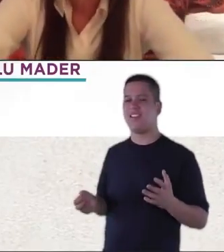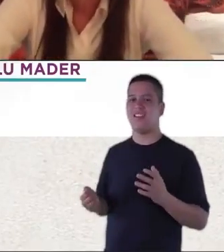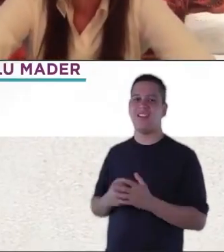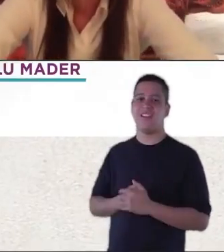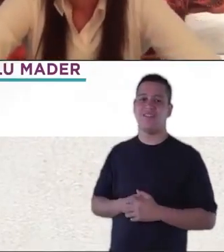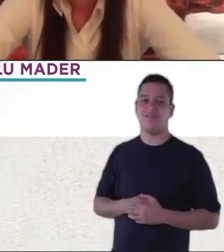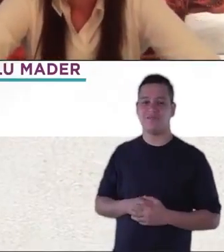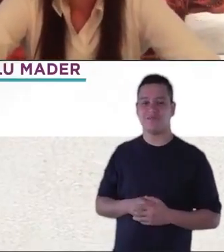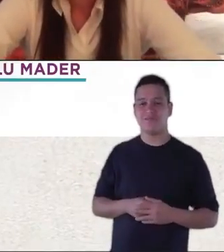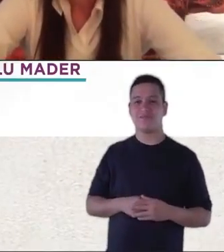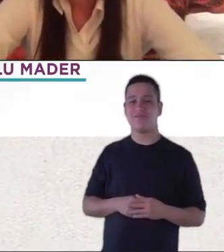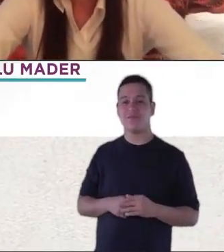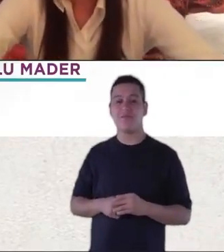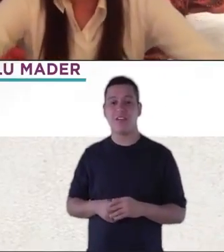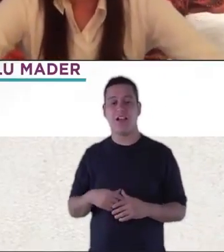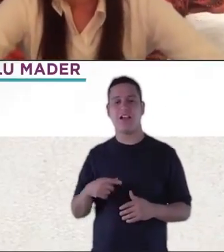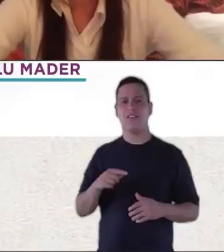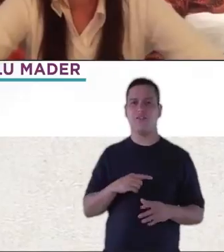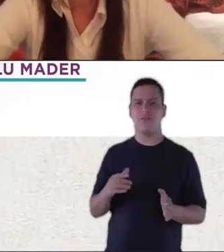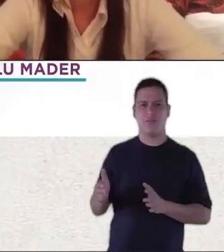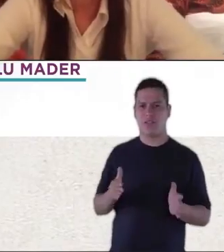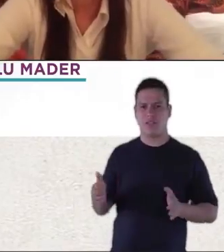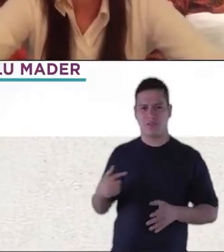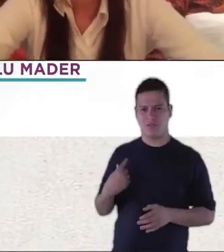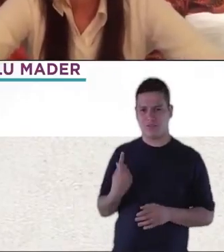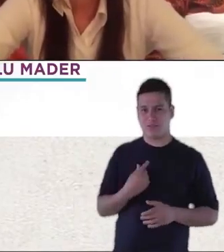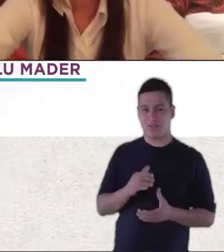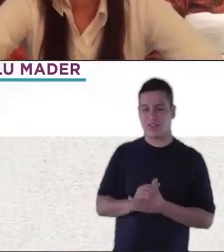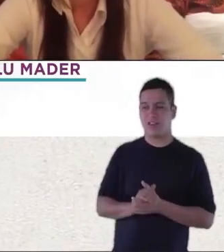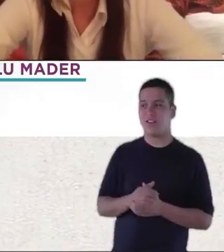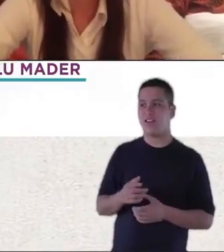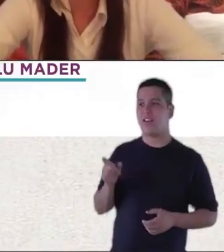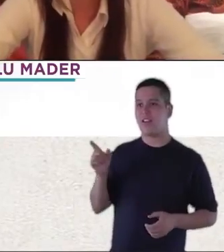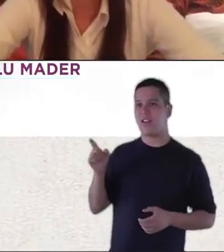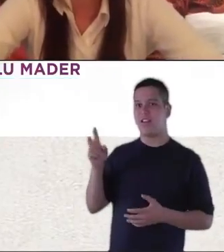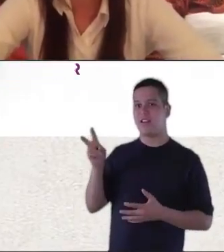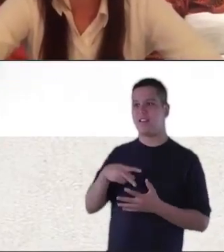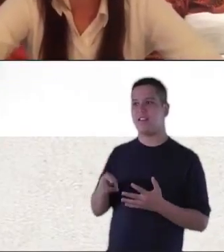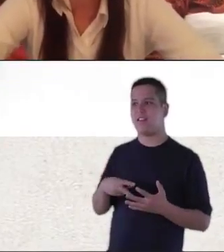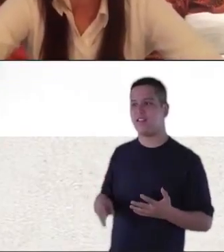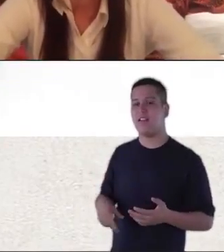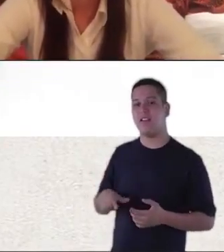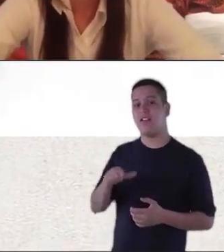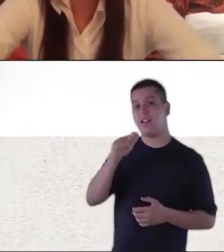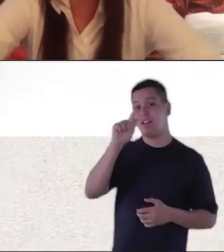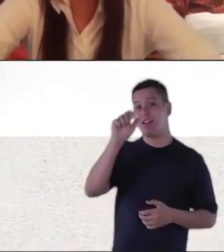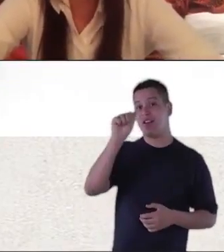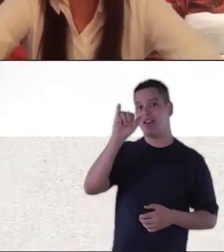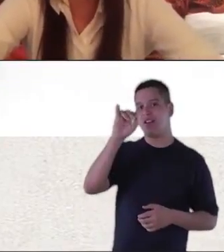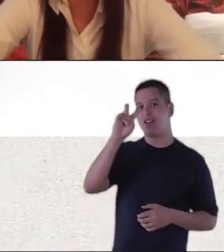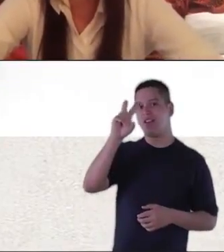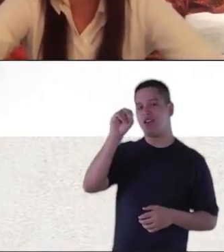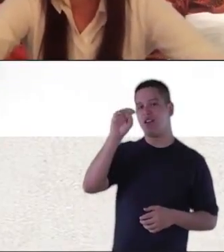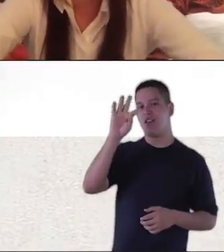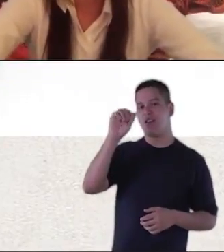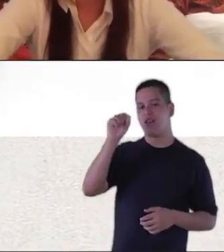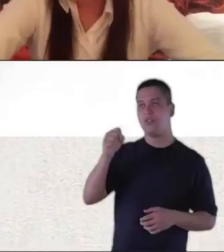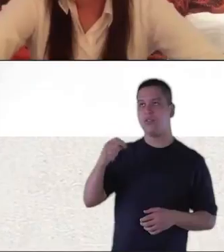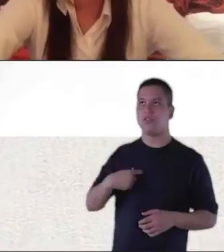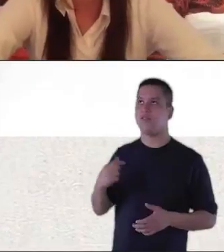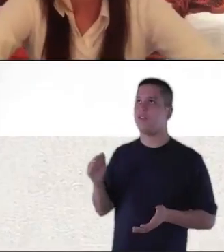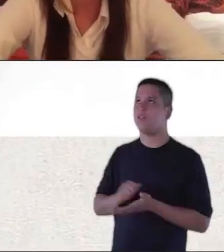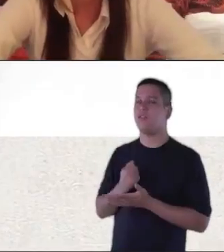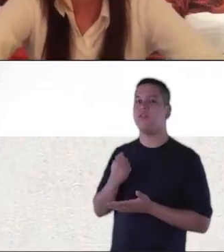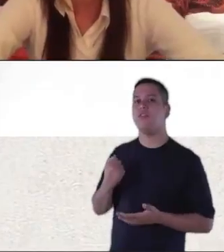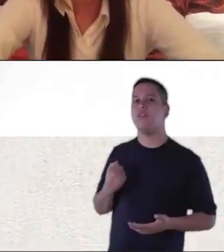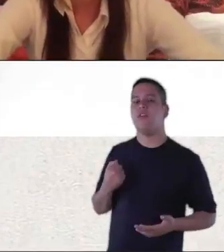Não, e aí teve uma época que a Malu estava lendo... Gaivota, do Ela Tchekhov. estava lendo a Gaivota do Isso me Tchekhov, deixa com ódio mesmo. e